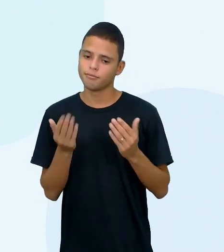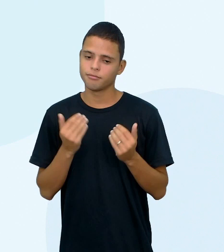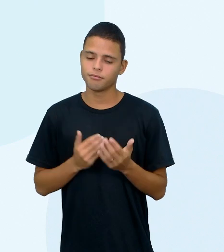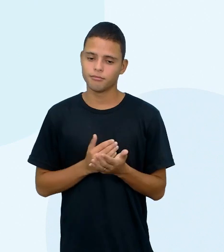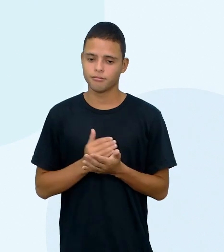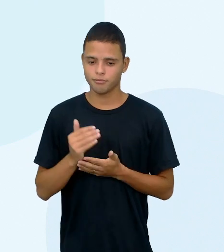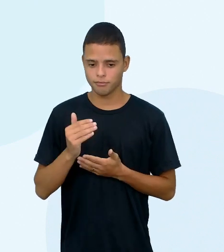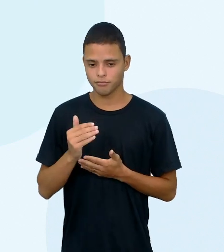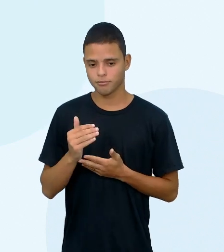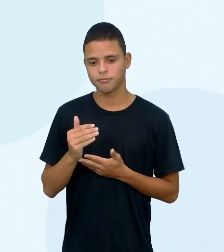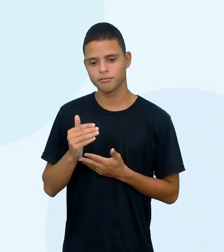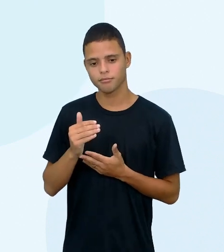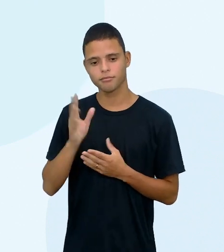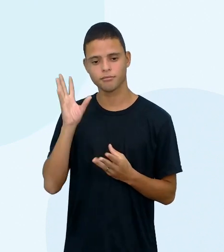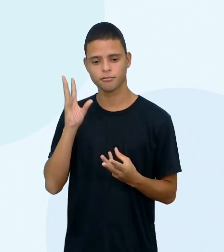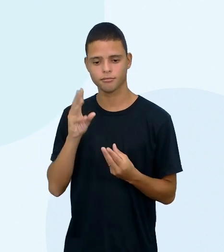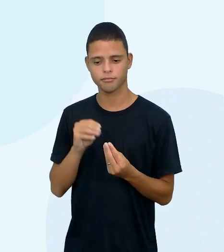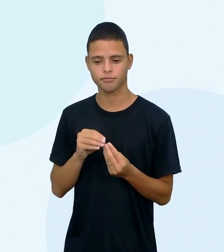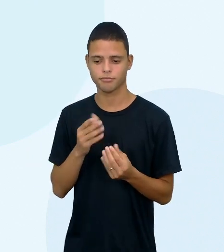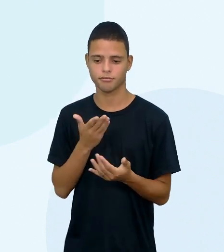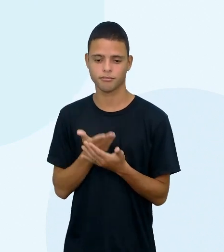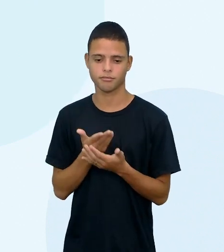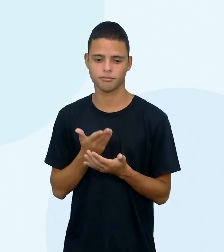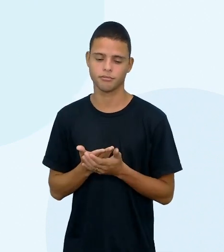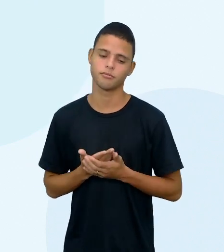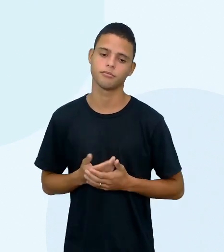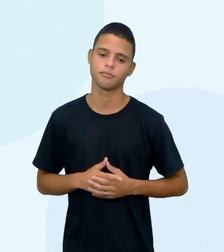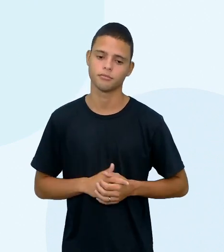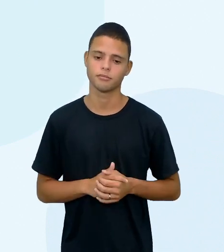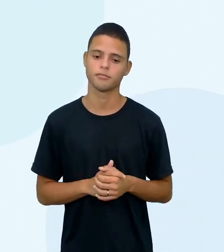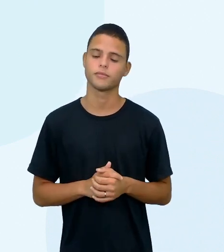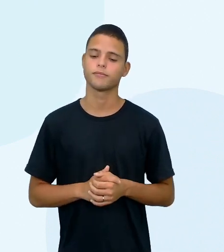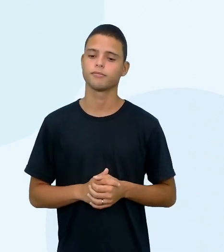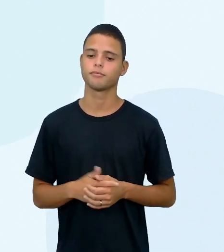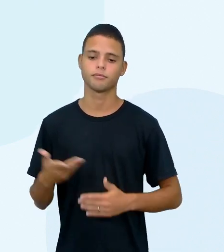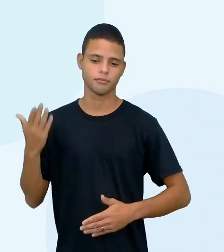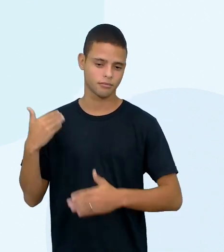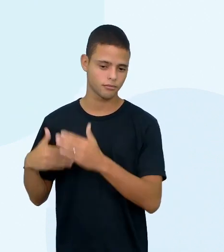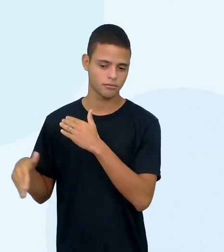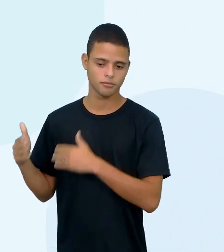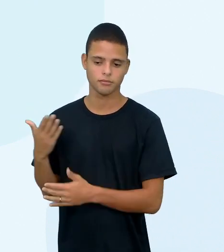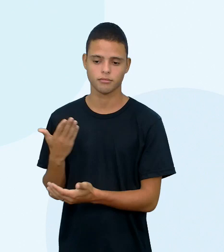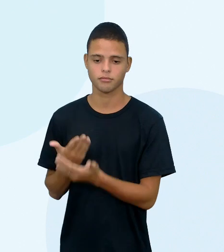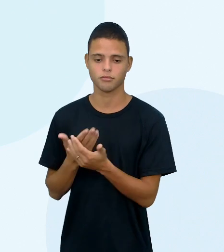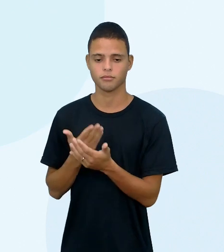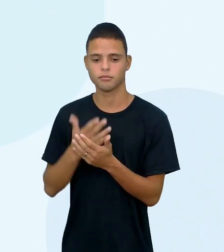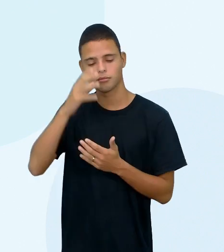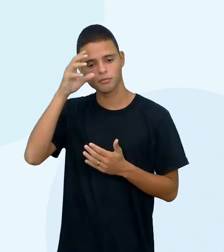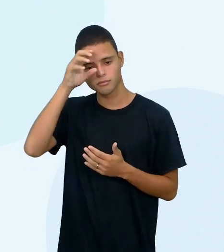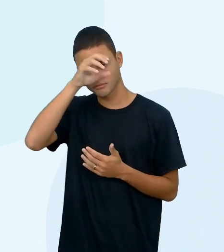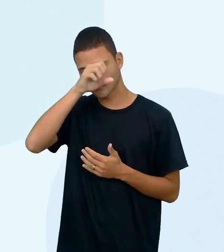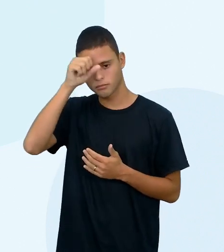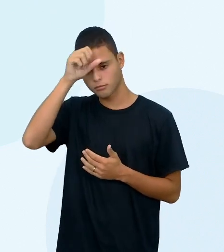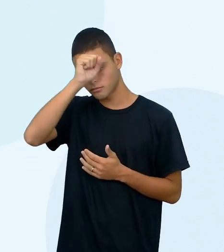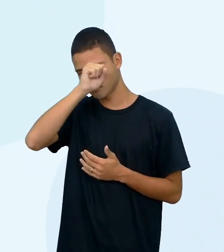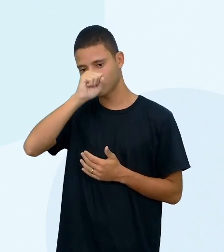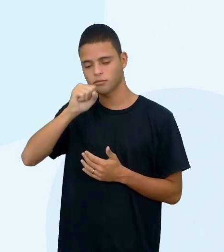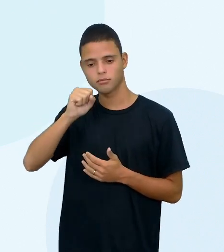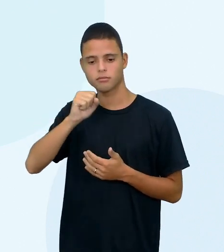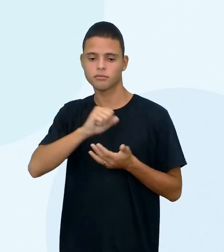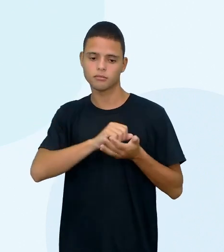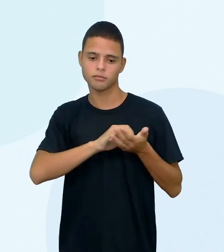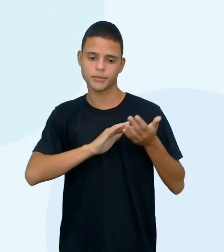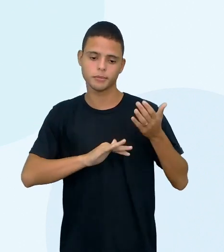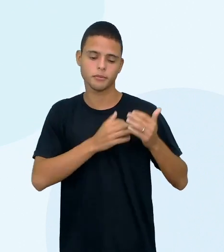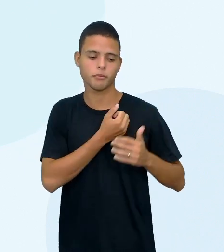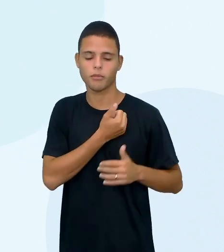uma retrospectiva aí da nossa aula, né? Nas nossas últimas aulas, então, a gente estava trabalhando aí com vocês a